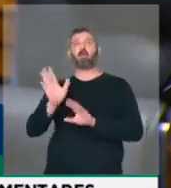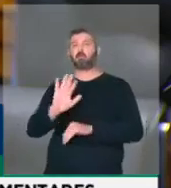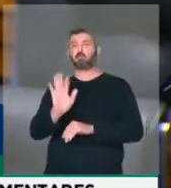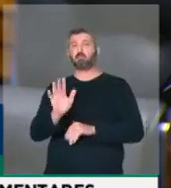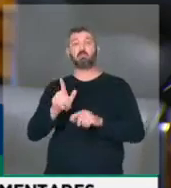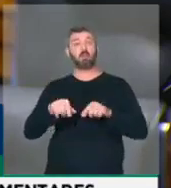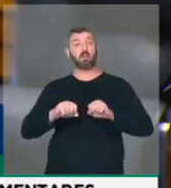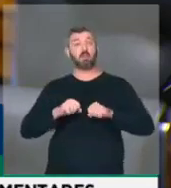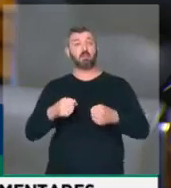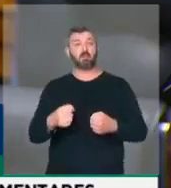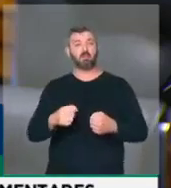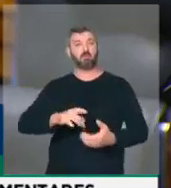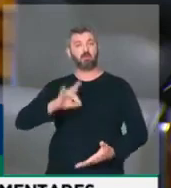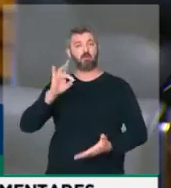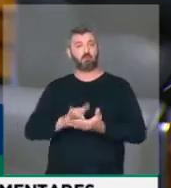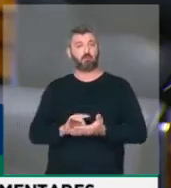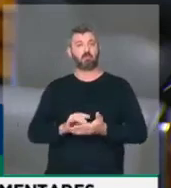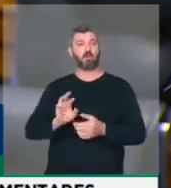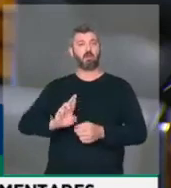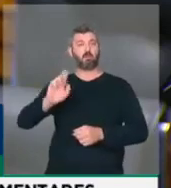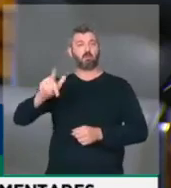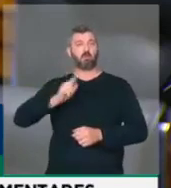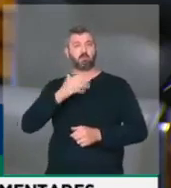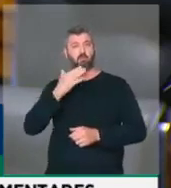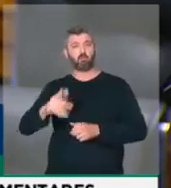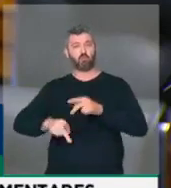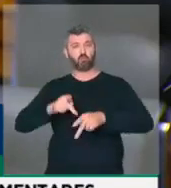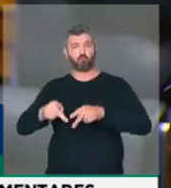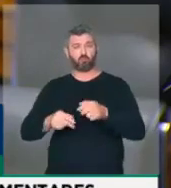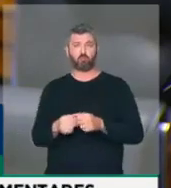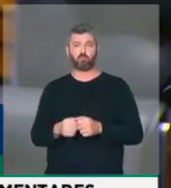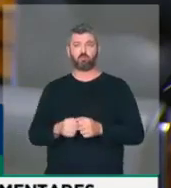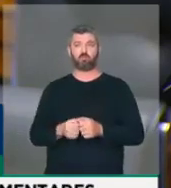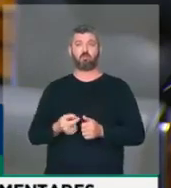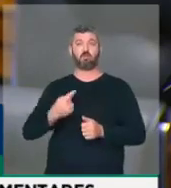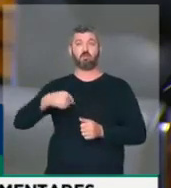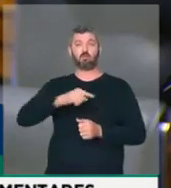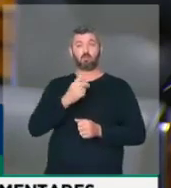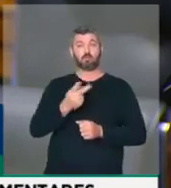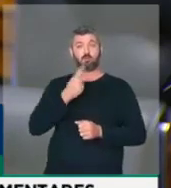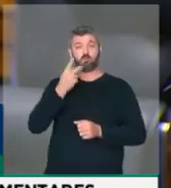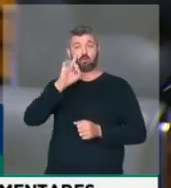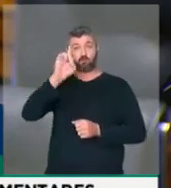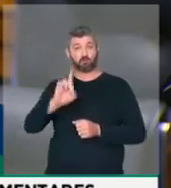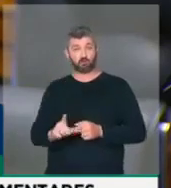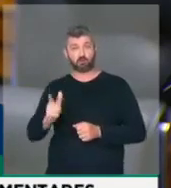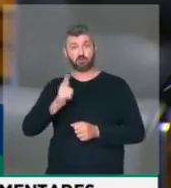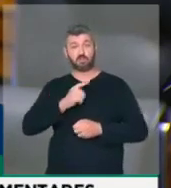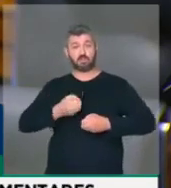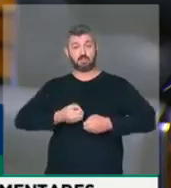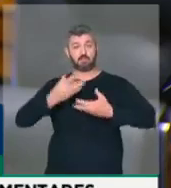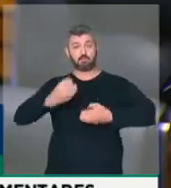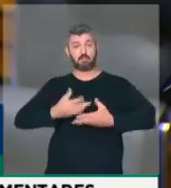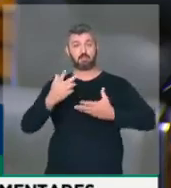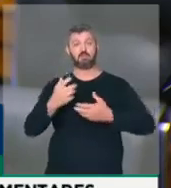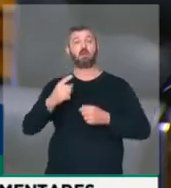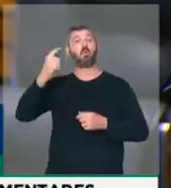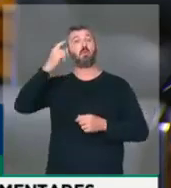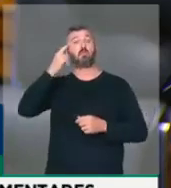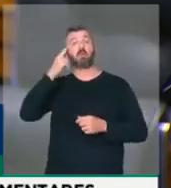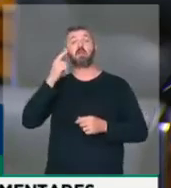mas defender a afirmação da representação popular, a nossa palavra, o direito de expressarmos aquilo que